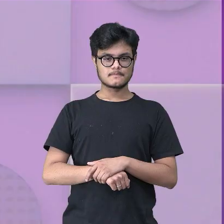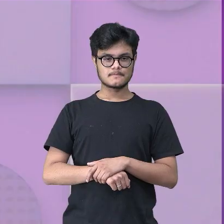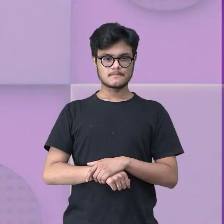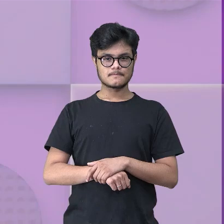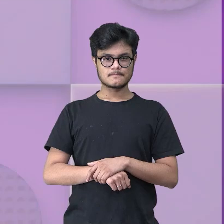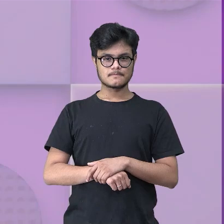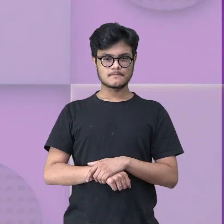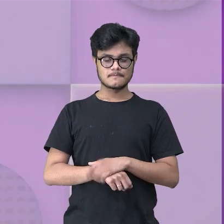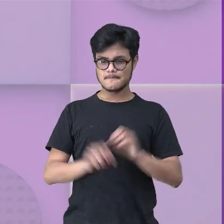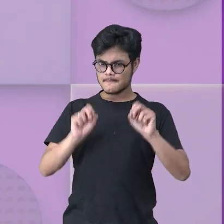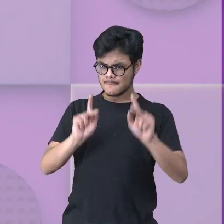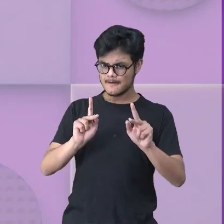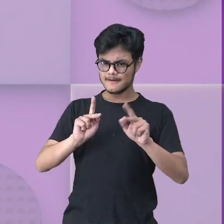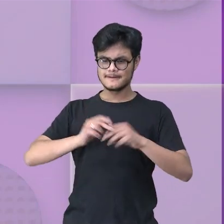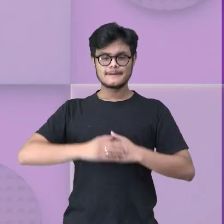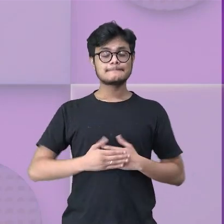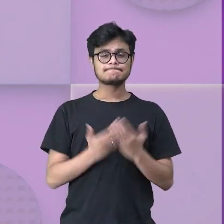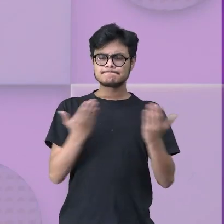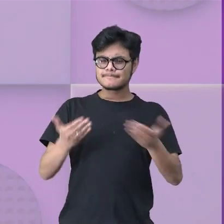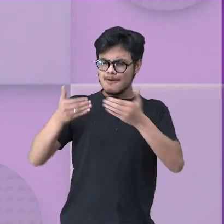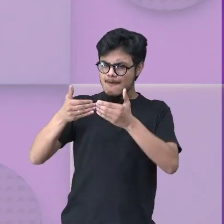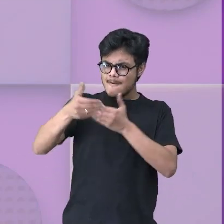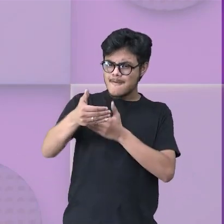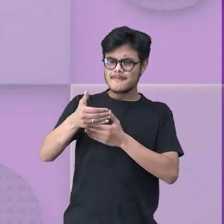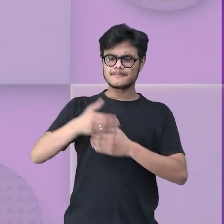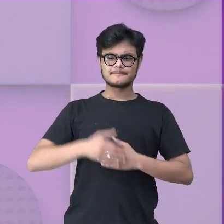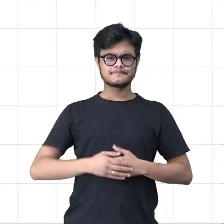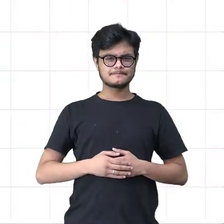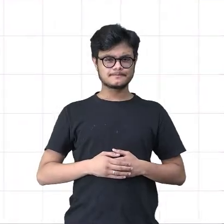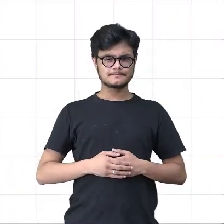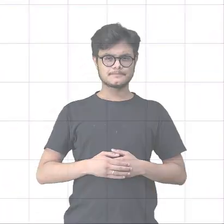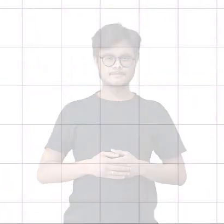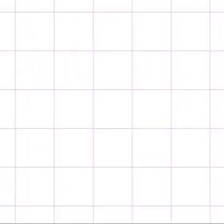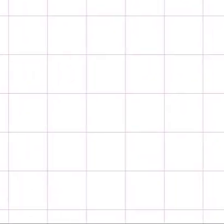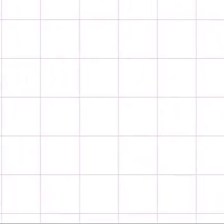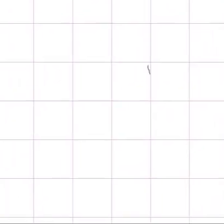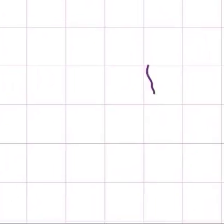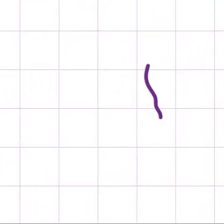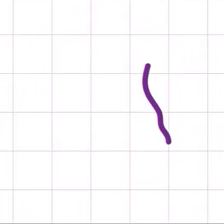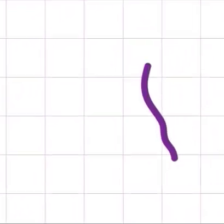pequenas. Muito bem, então vamos iniciar a nossa aula.